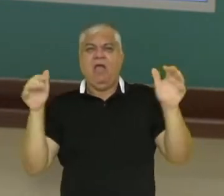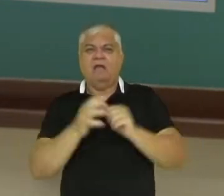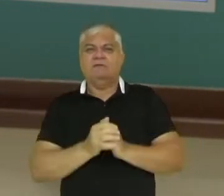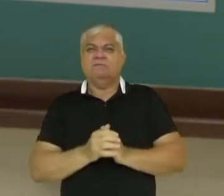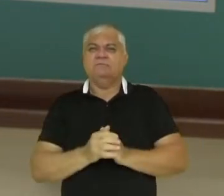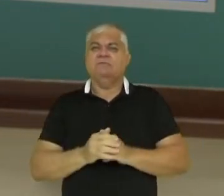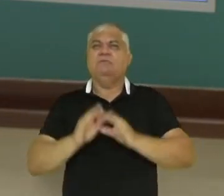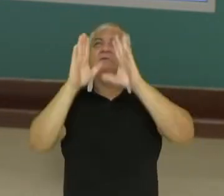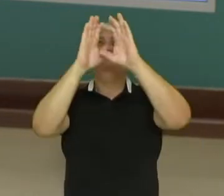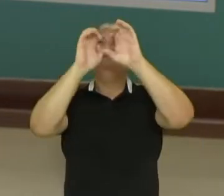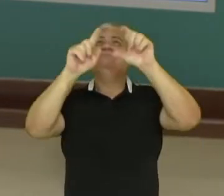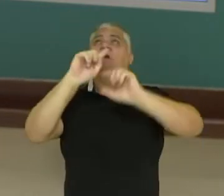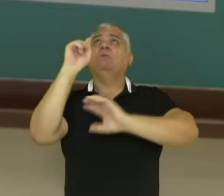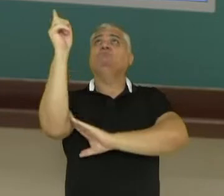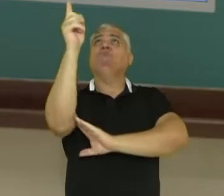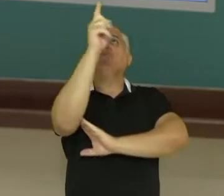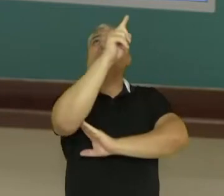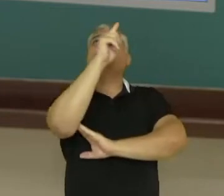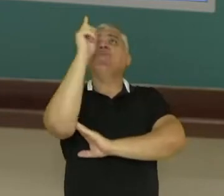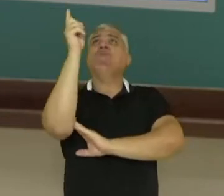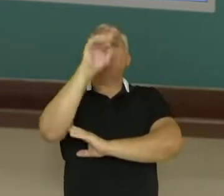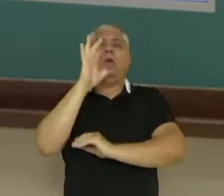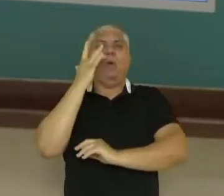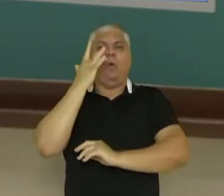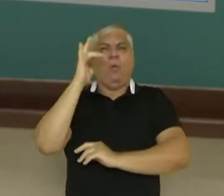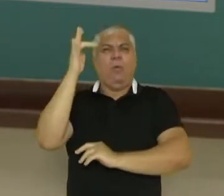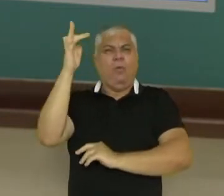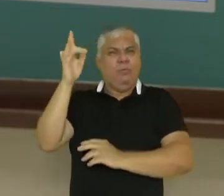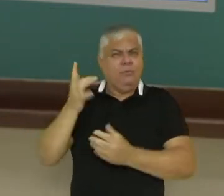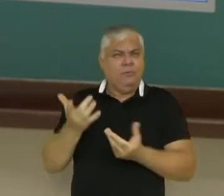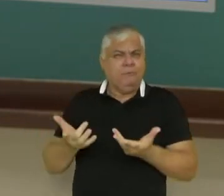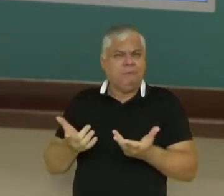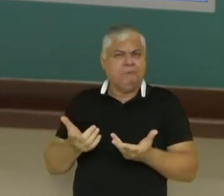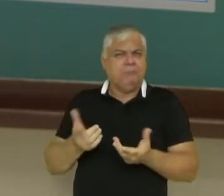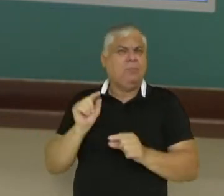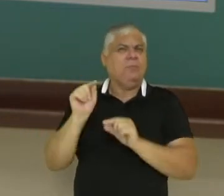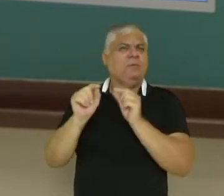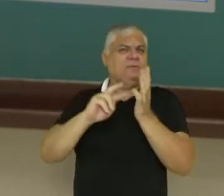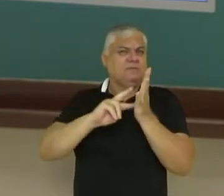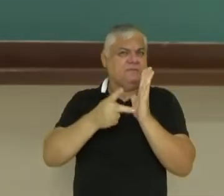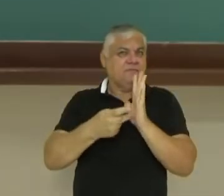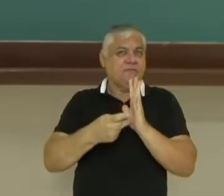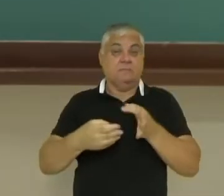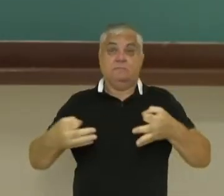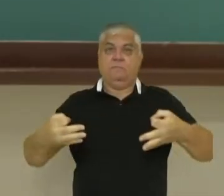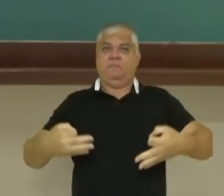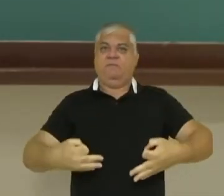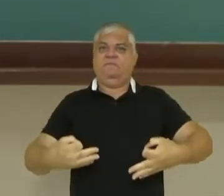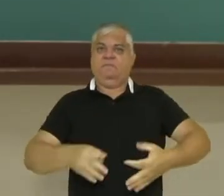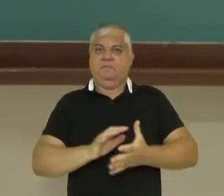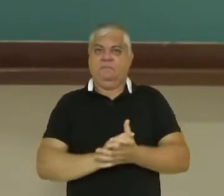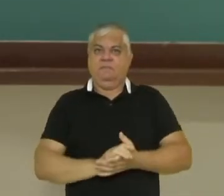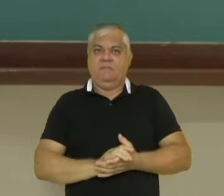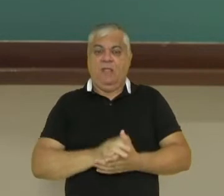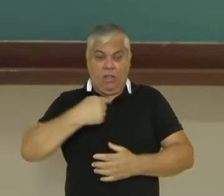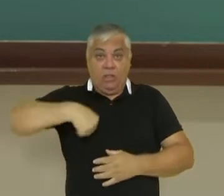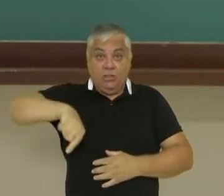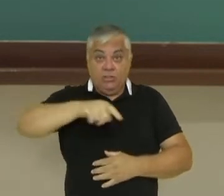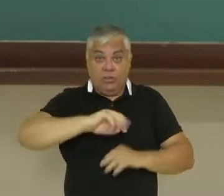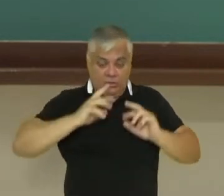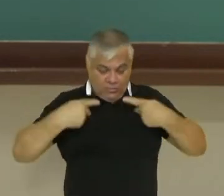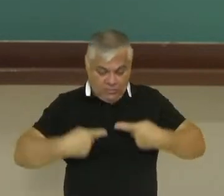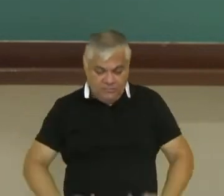dourado, né? E isso faz com que você tenha a ideia de perfeição. Nós, seres humanos, somos os seres